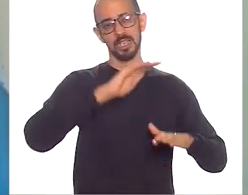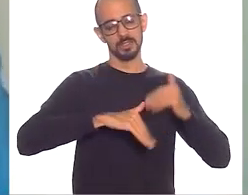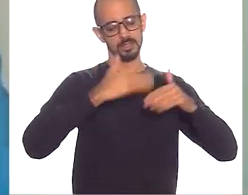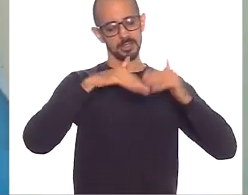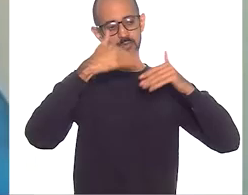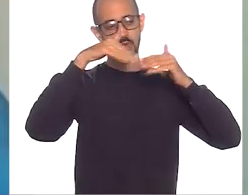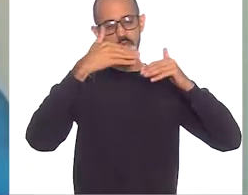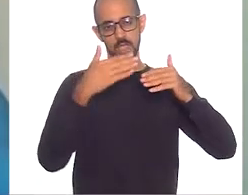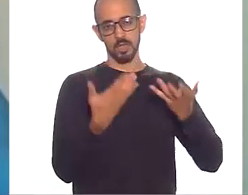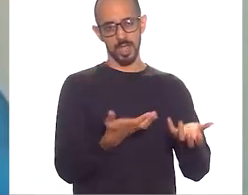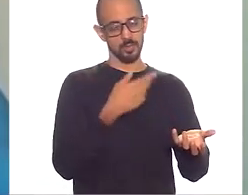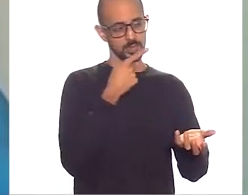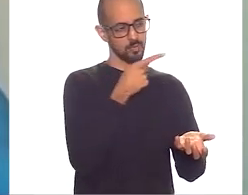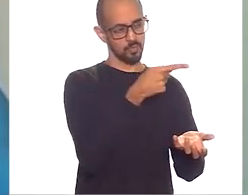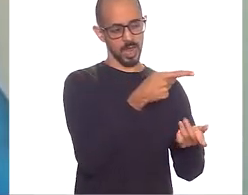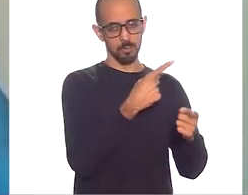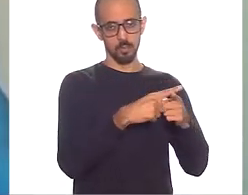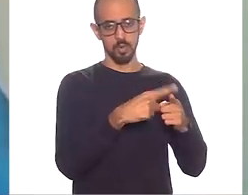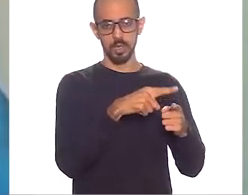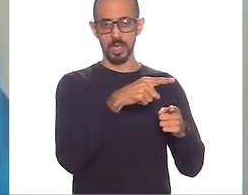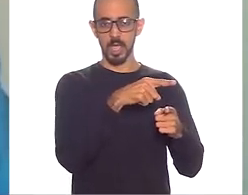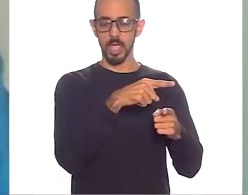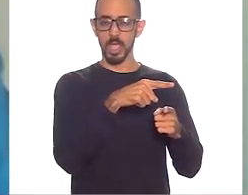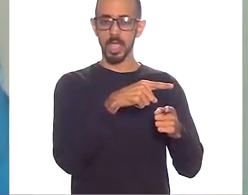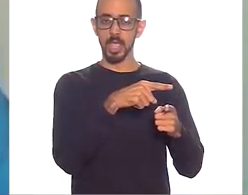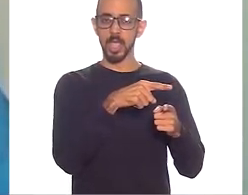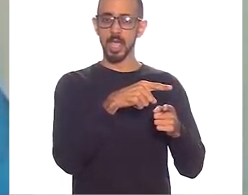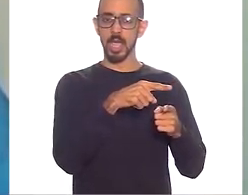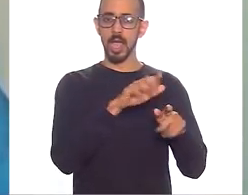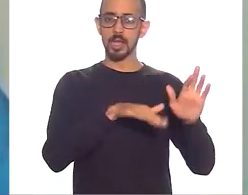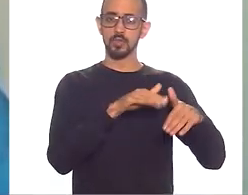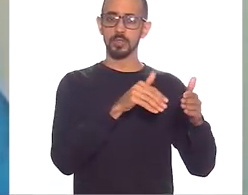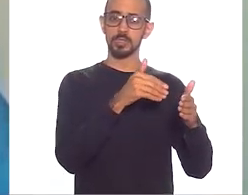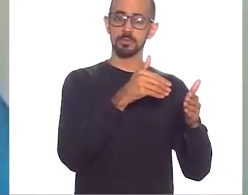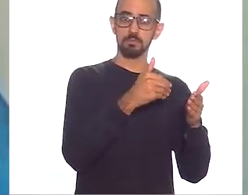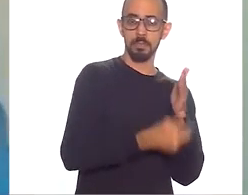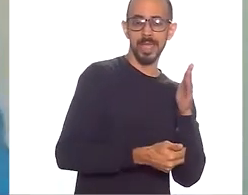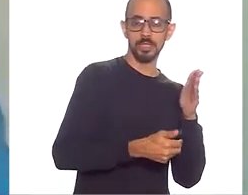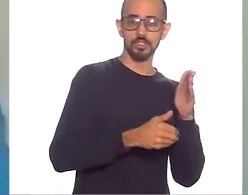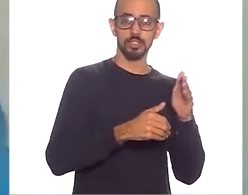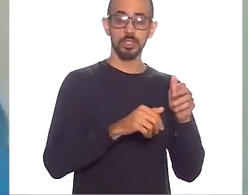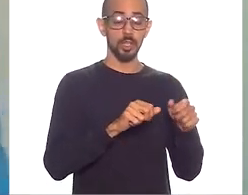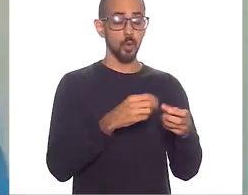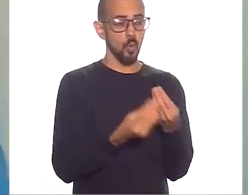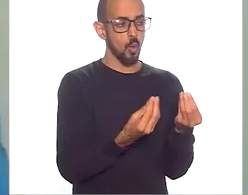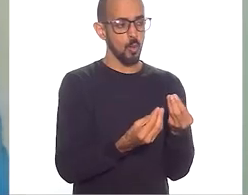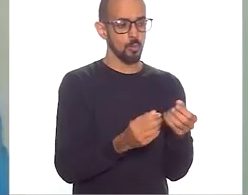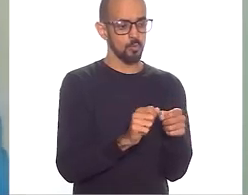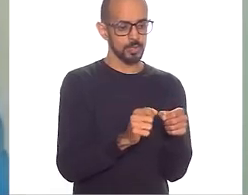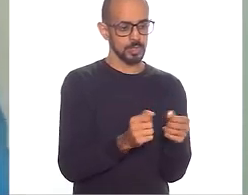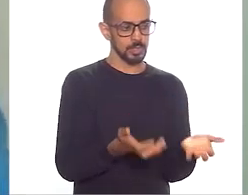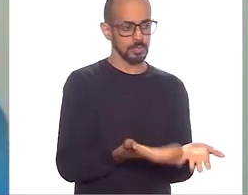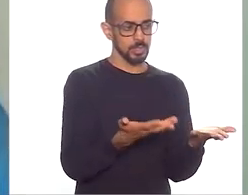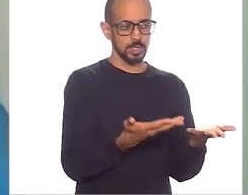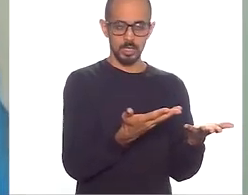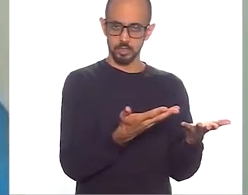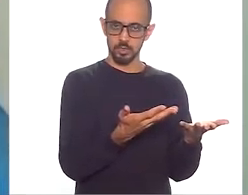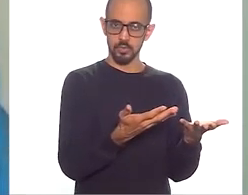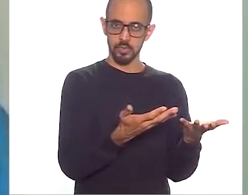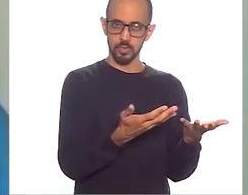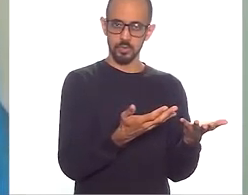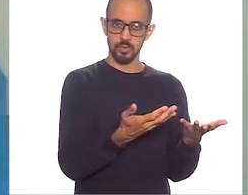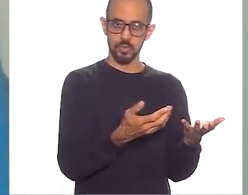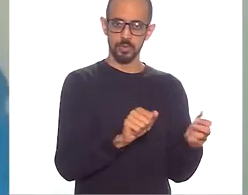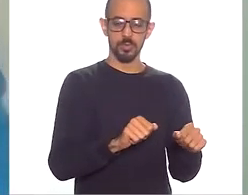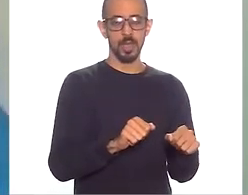crescer e se desenvolver. Então, eu queria que você falasse sobre isso, porque eu acho que fecha muito bem o programa e dá a linha do que seria esse incentivo, porque as pessoas ficam sempre pensando assim, ah,